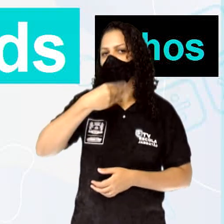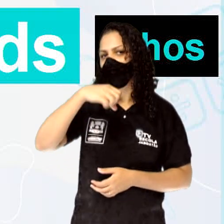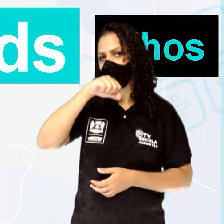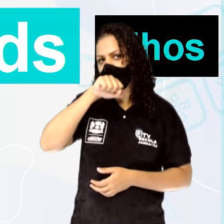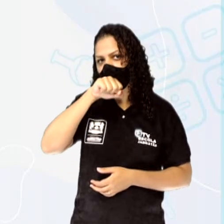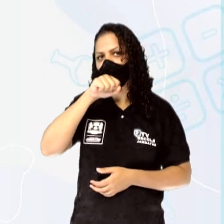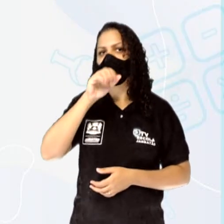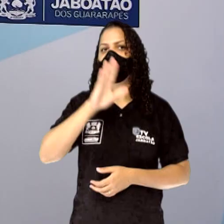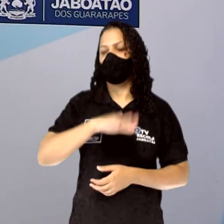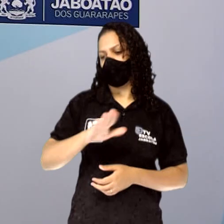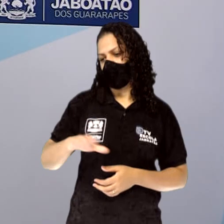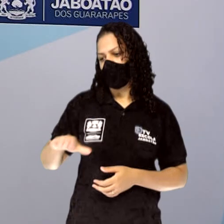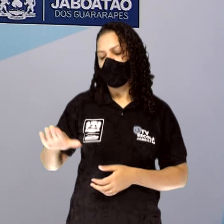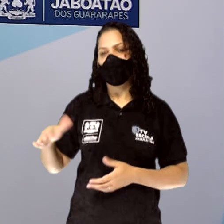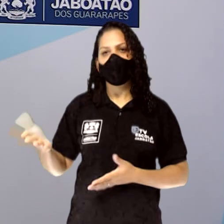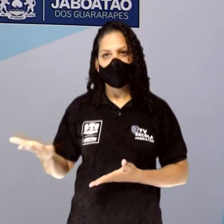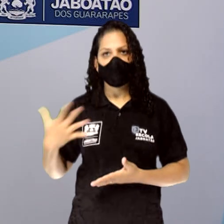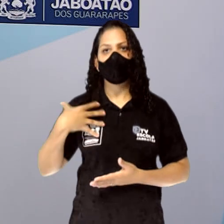kids.